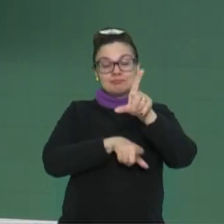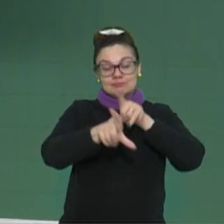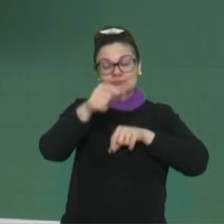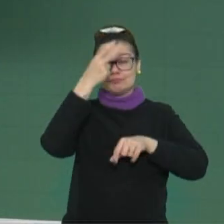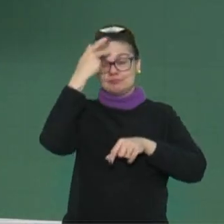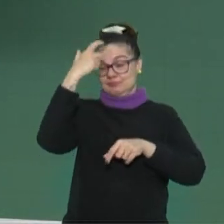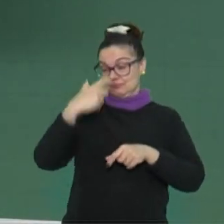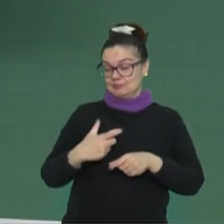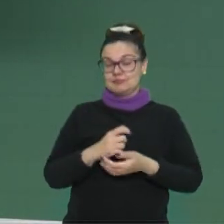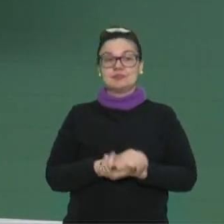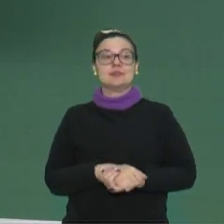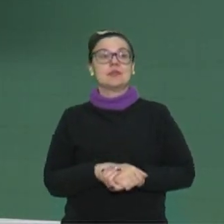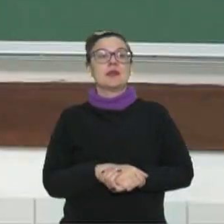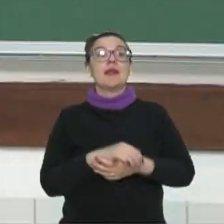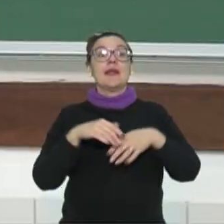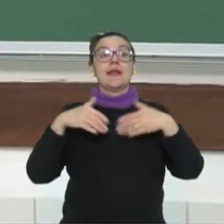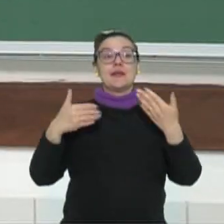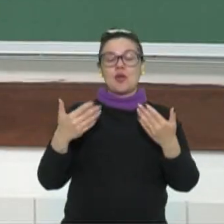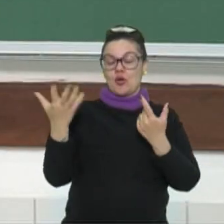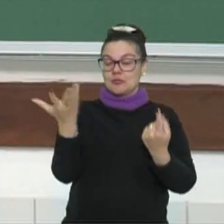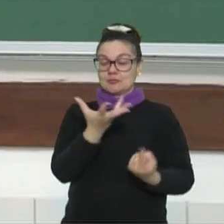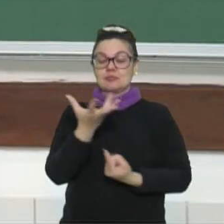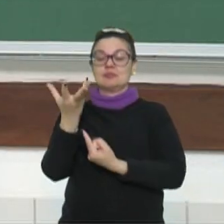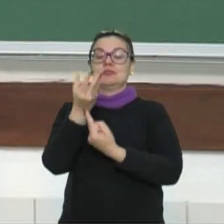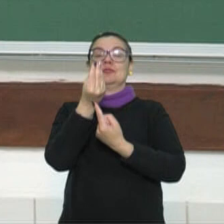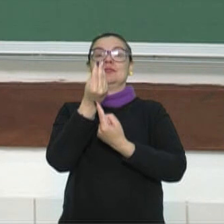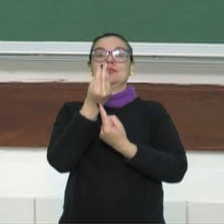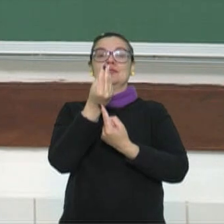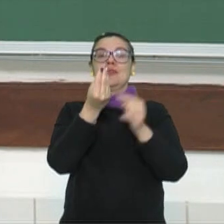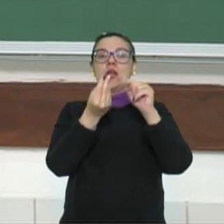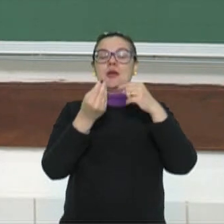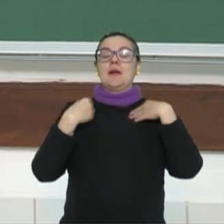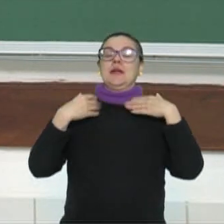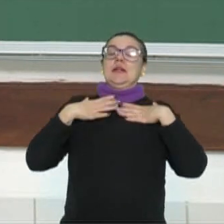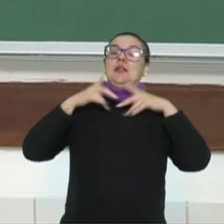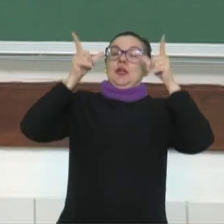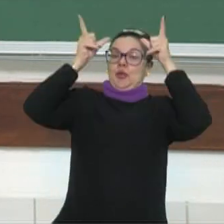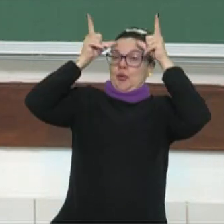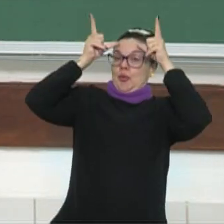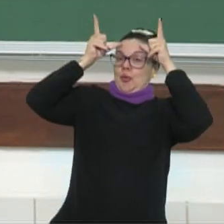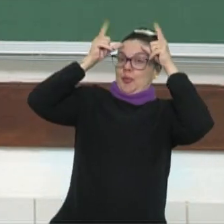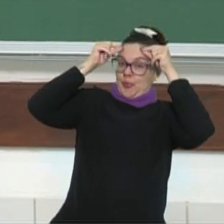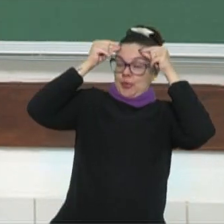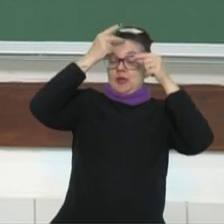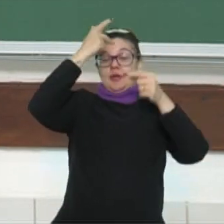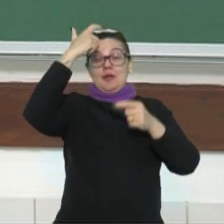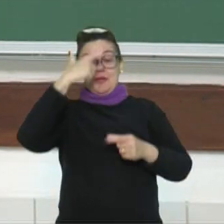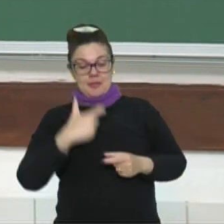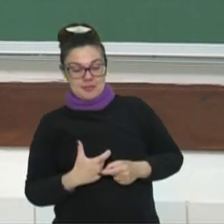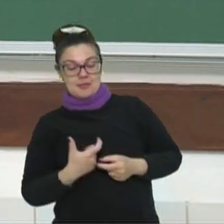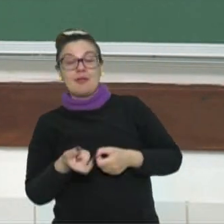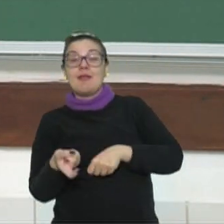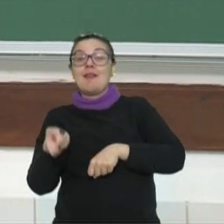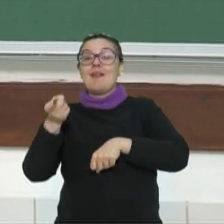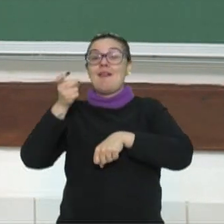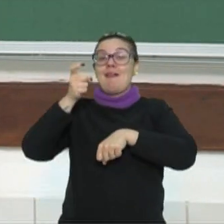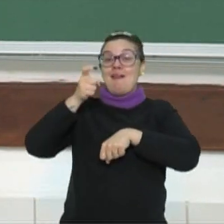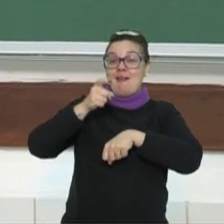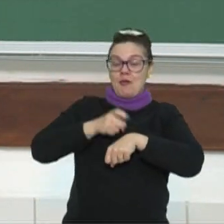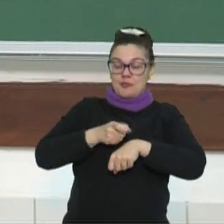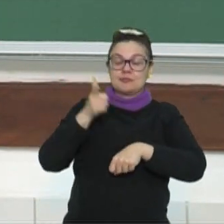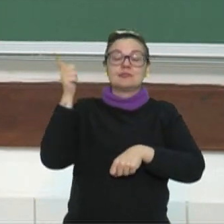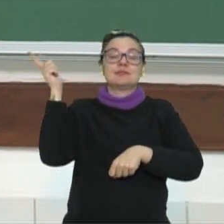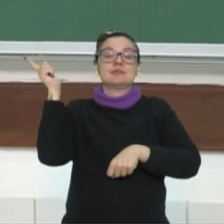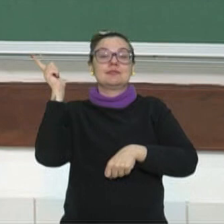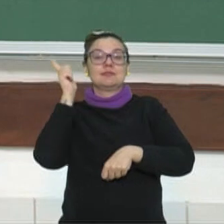humana, e a arte aparece como justamente esse alívio para o ser humano, ou seja, a hora em que o ser humano